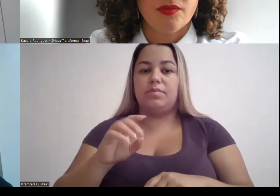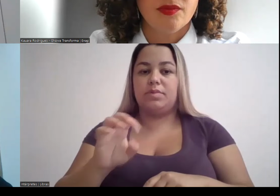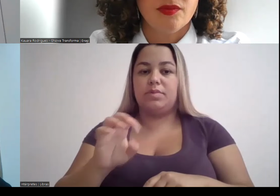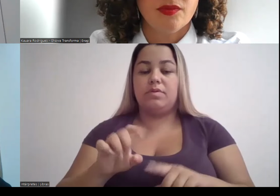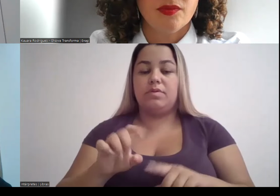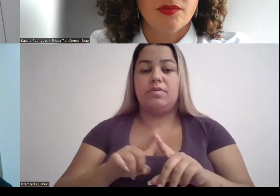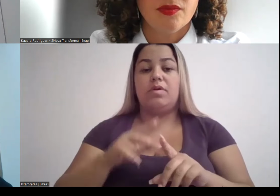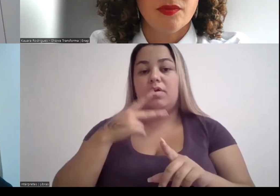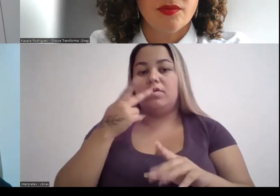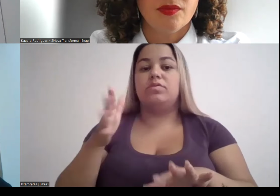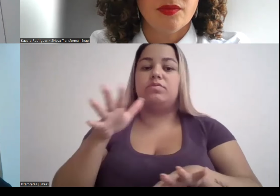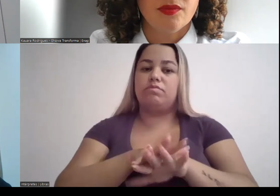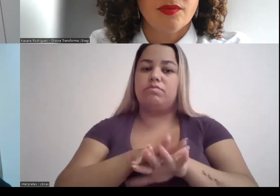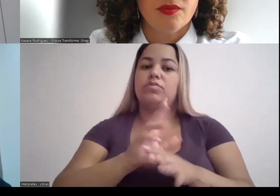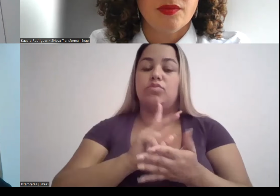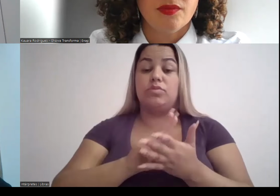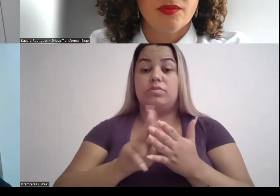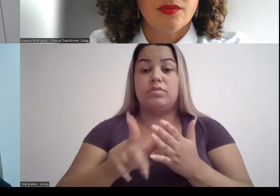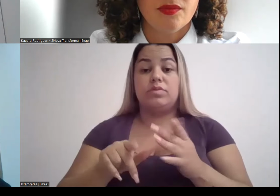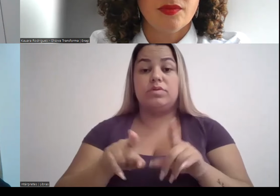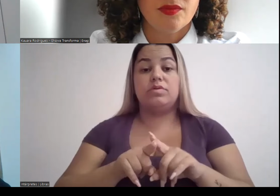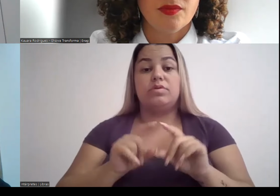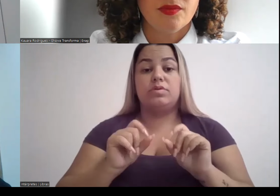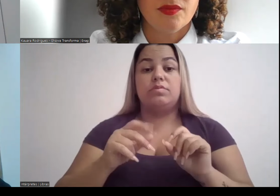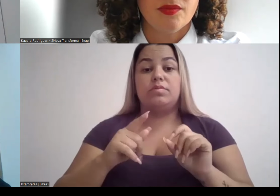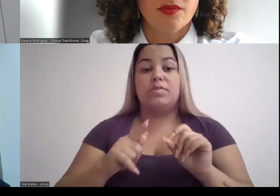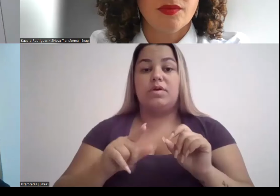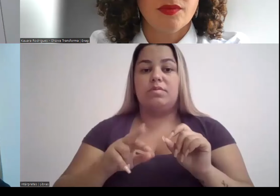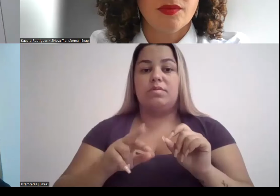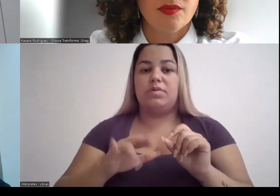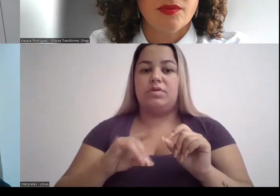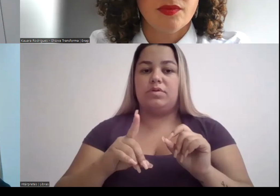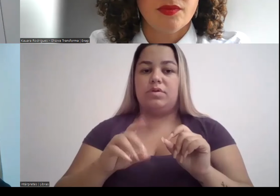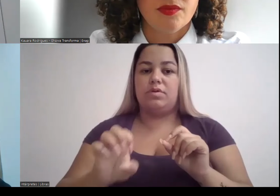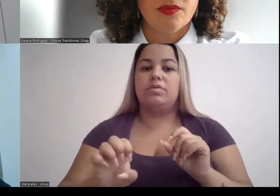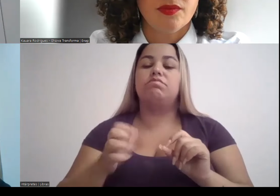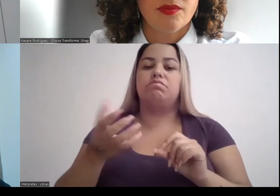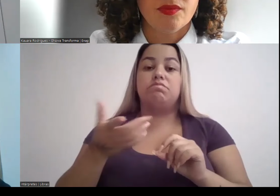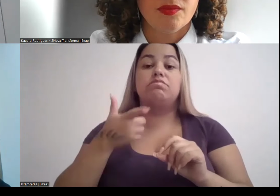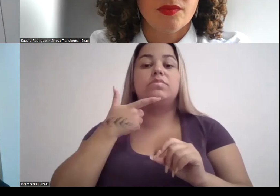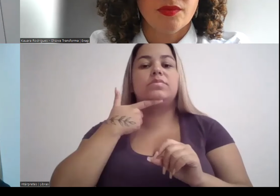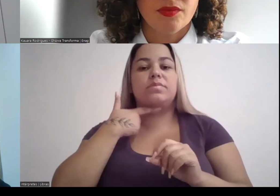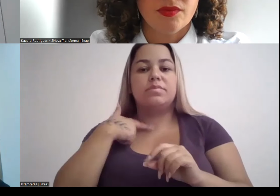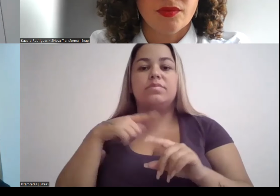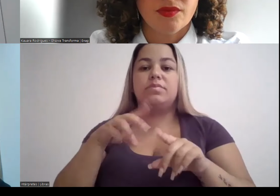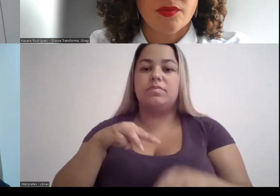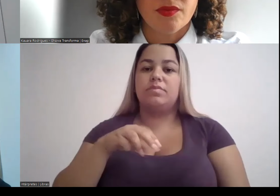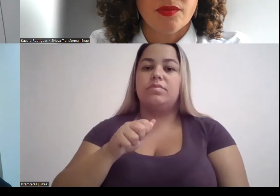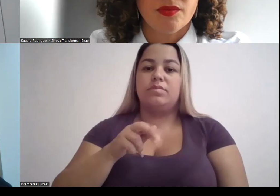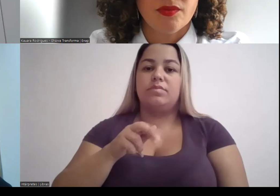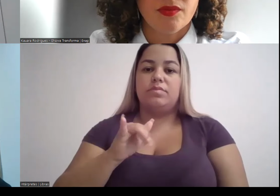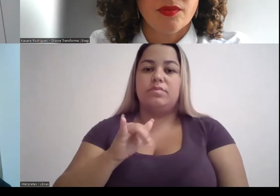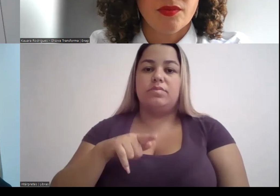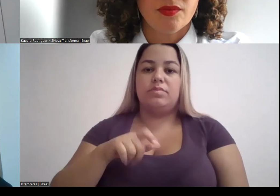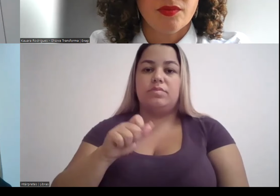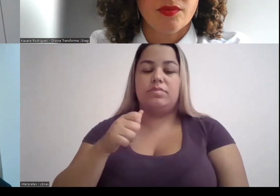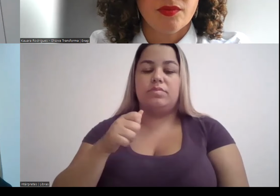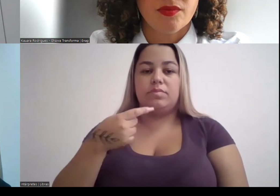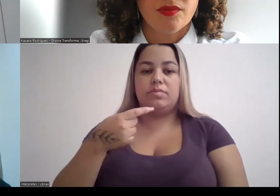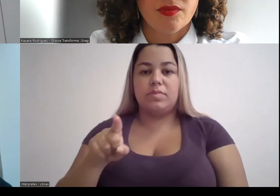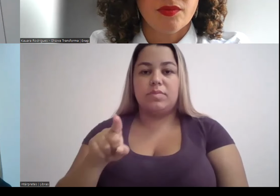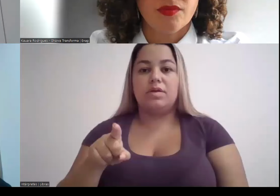inclusão, de diversidade, de pluralidade, né? E é isso que a gente quer para Maringá. A gente quer que Maringá seja uma cidade, sim,